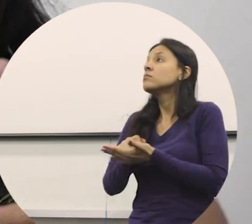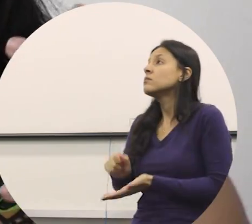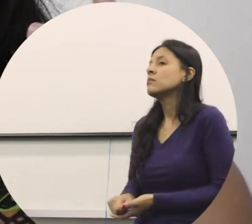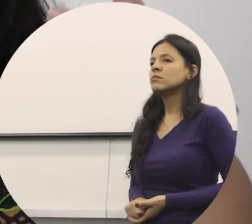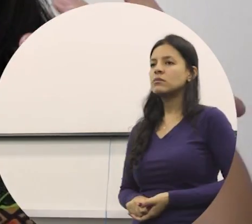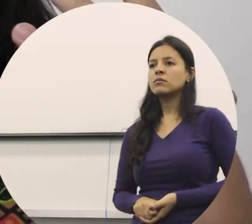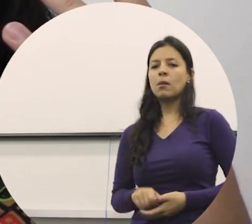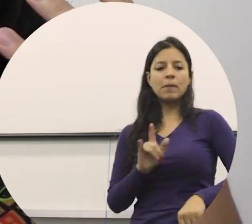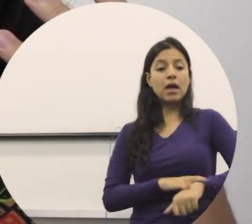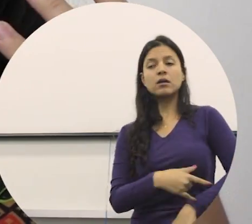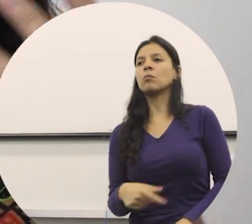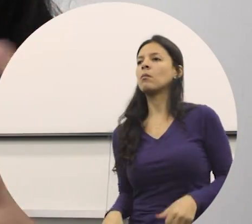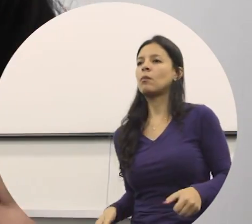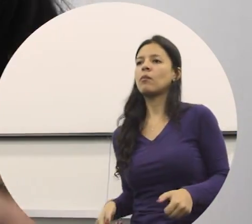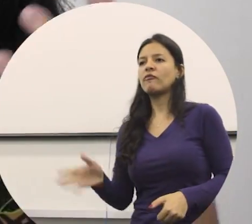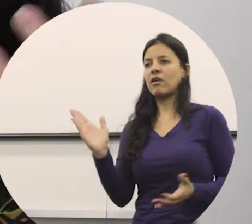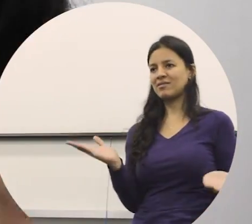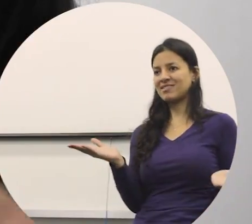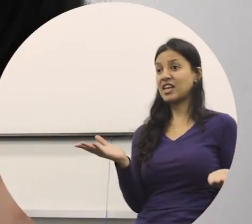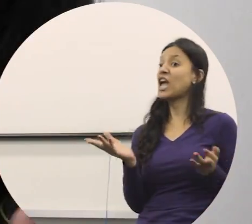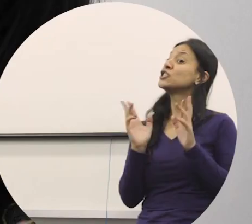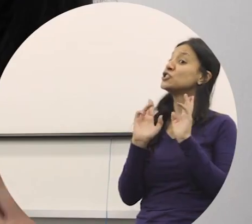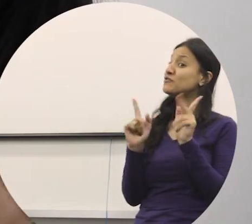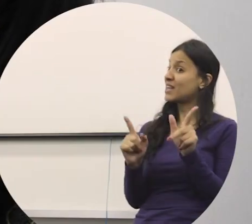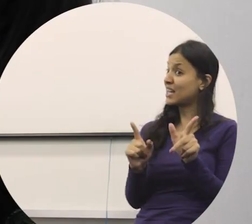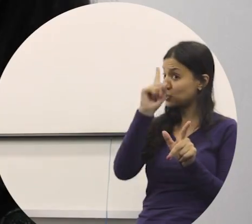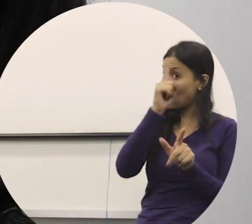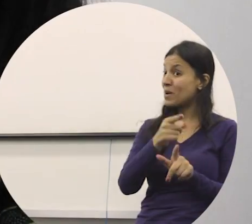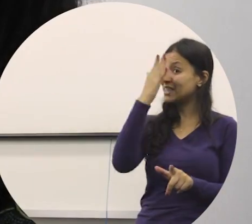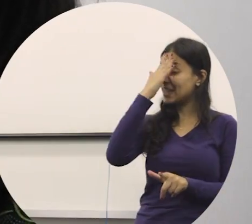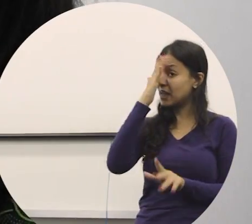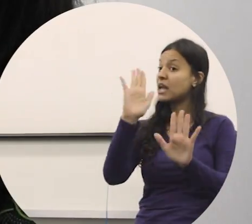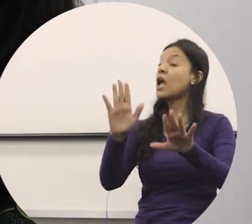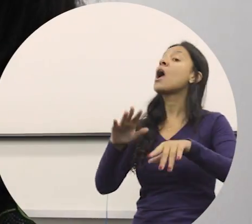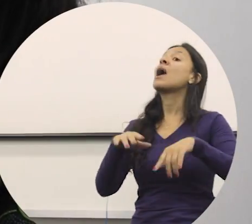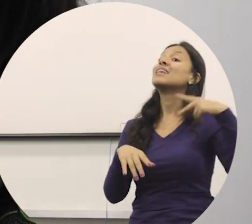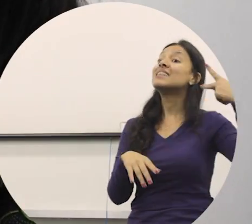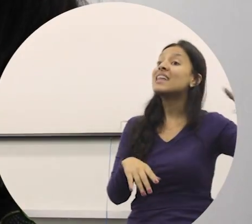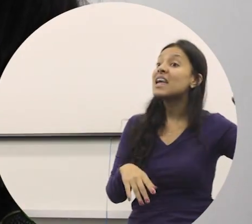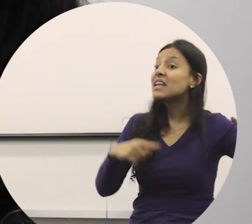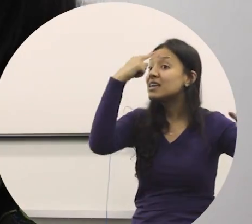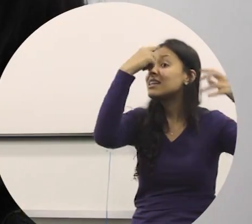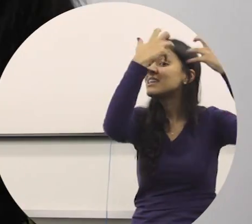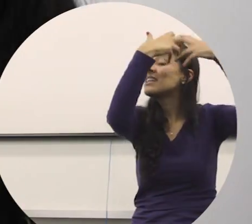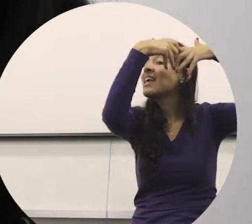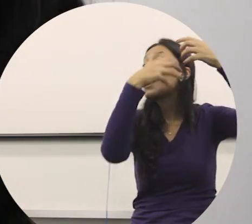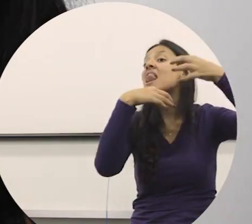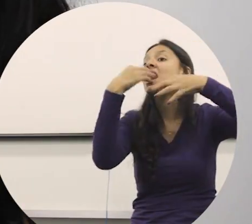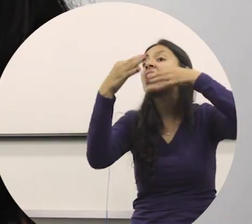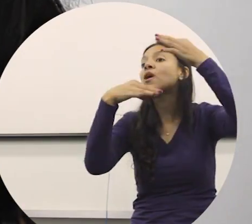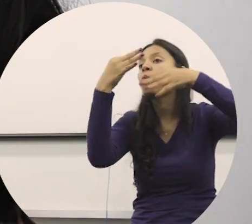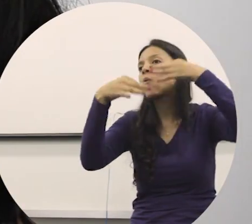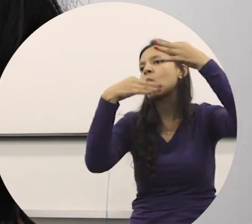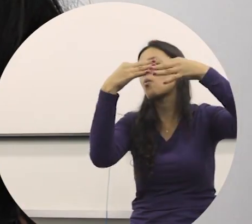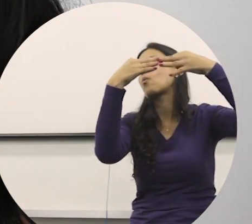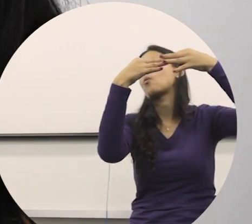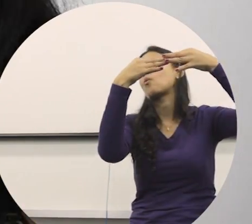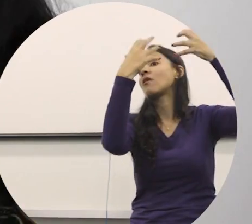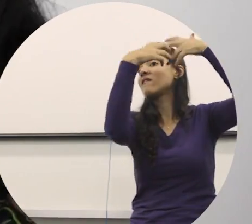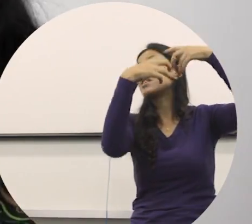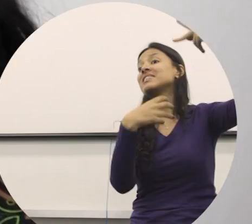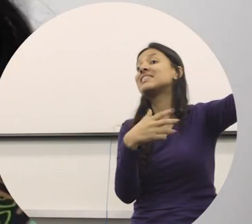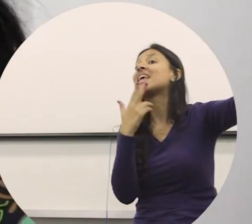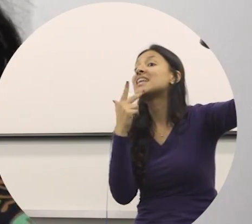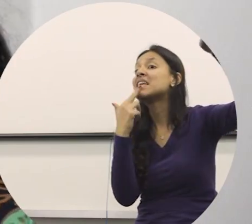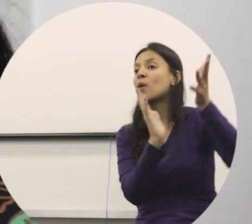Outra coisa é ele conseguir desenvolver uma reflexão linguística na própria língua dele